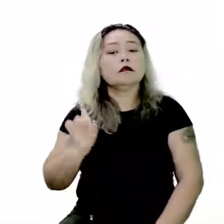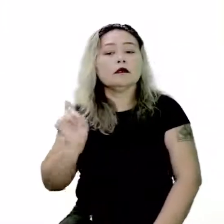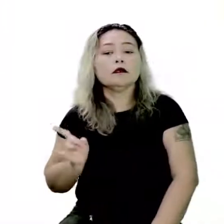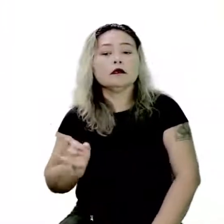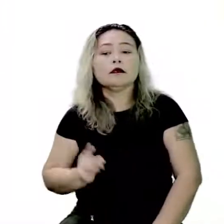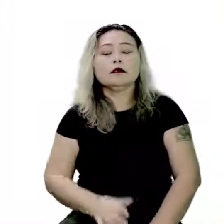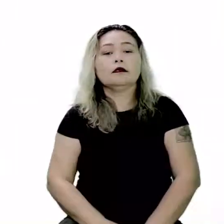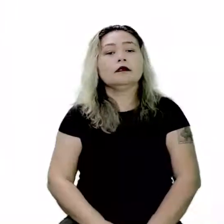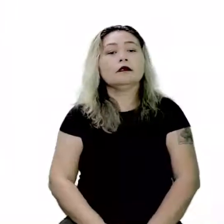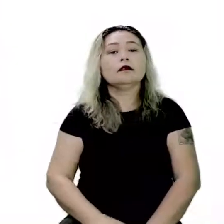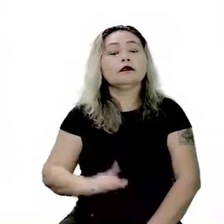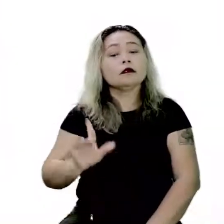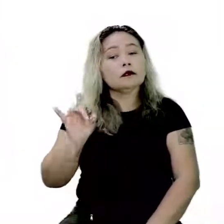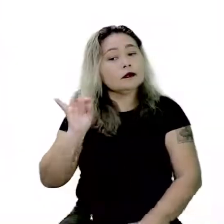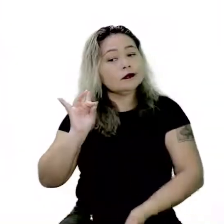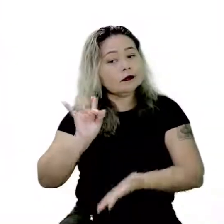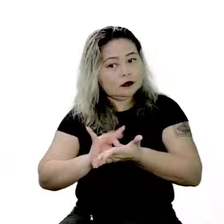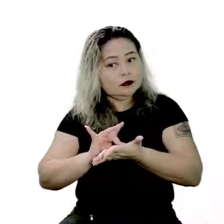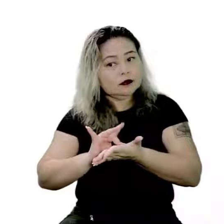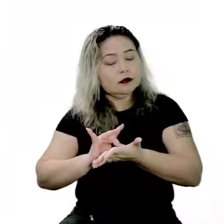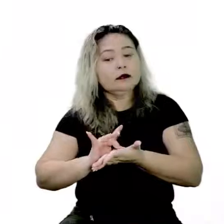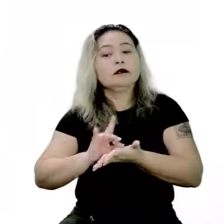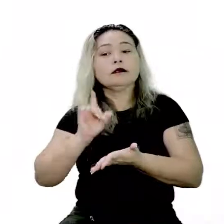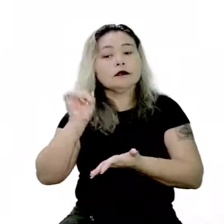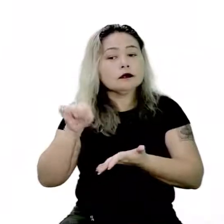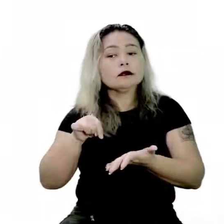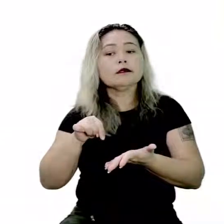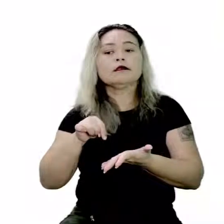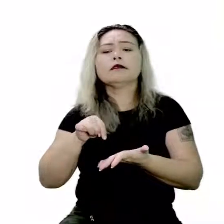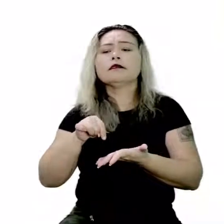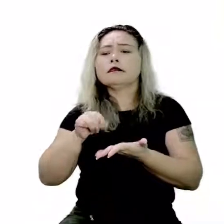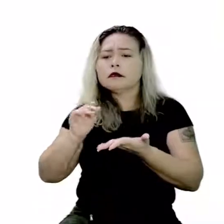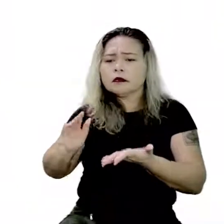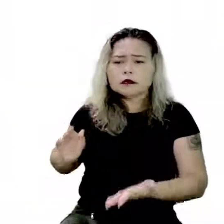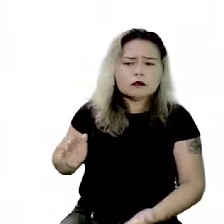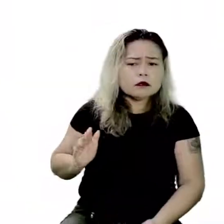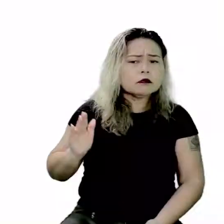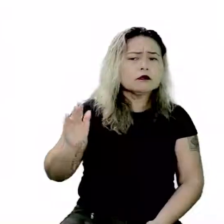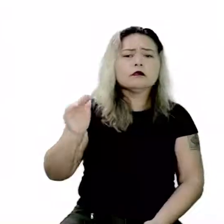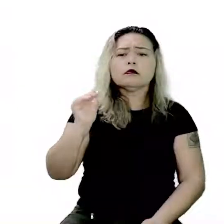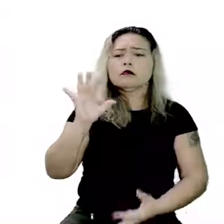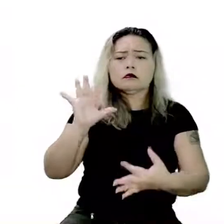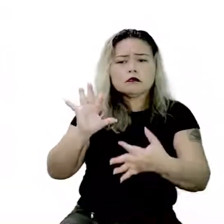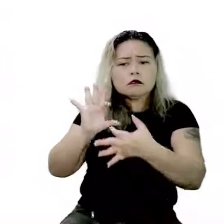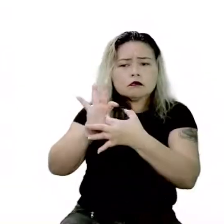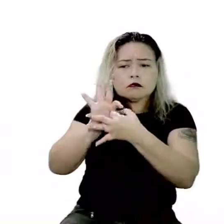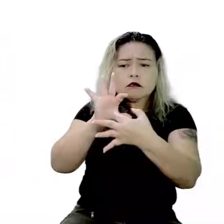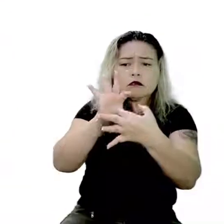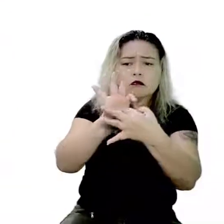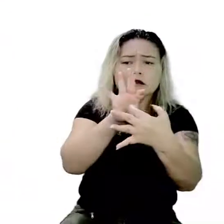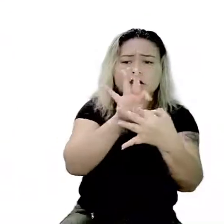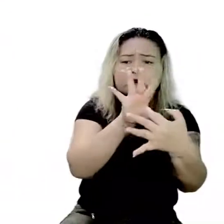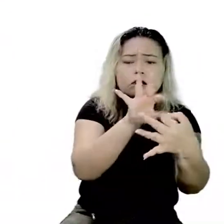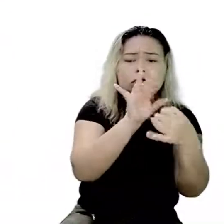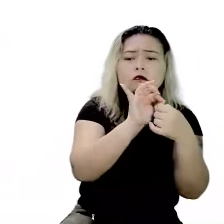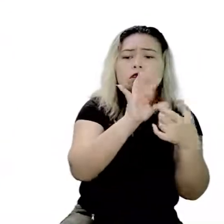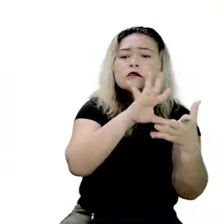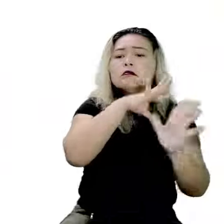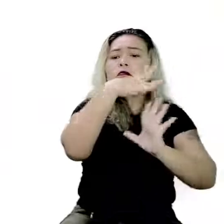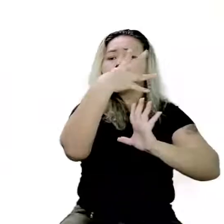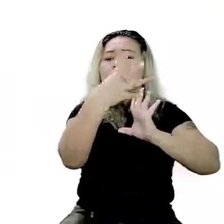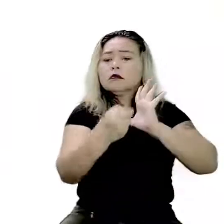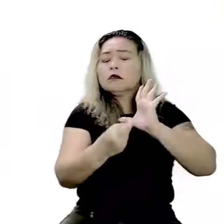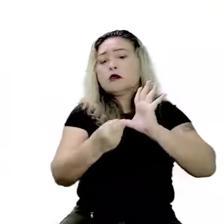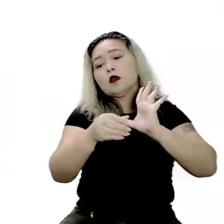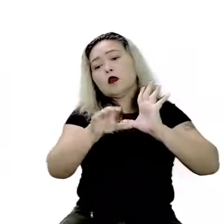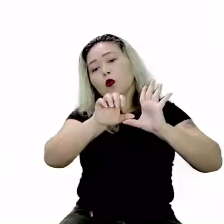dessa BR. Então, realmente, foi uma logística que integrou a parte da Amazônia